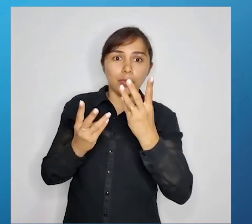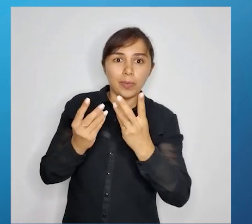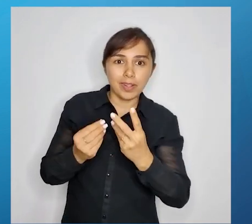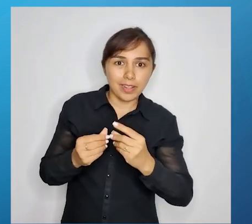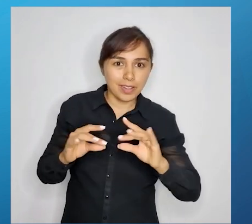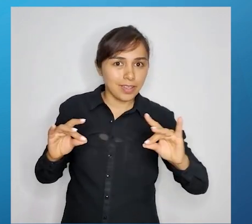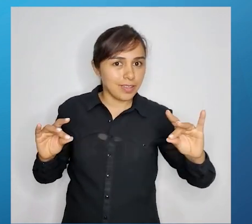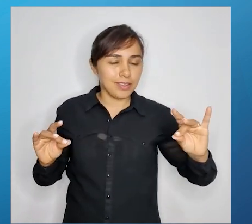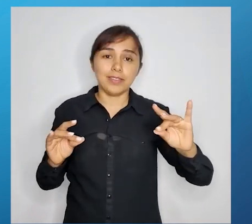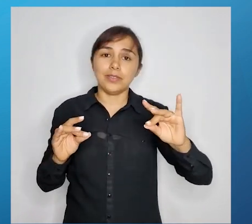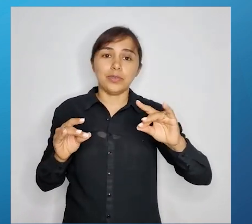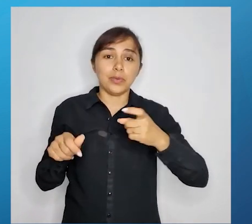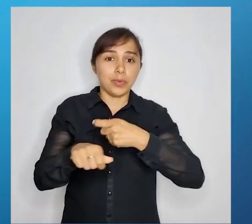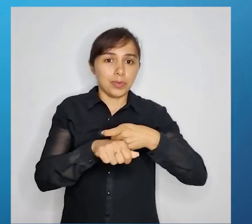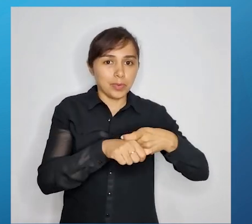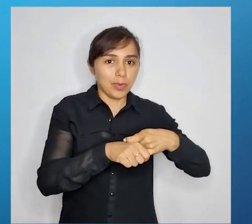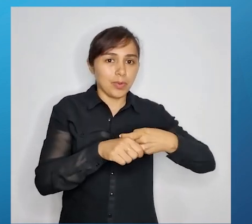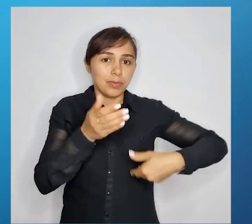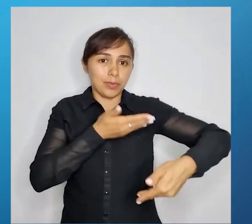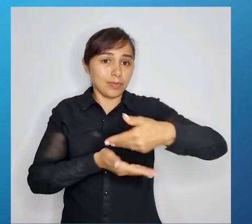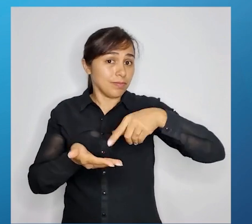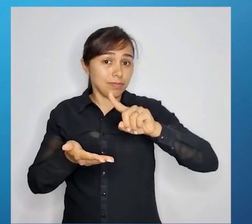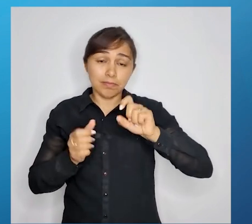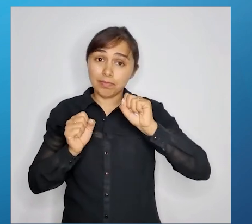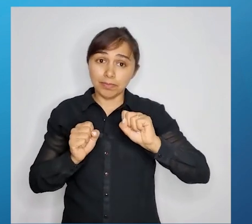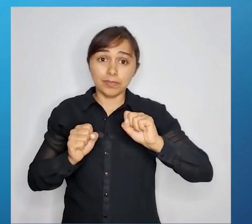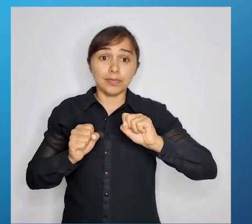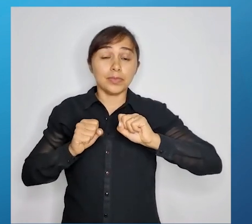se propagar. Se propaga no ar ou até no vácuo.